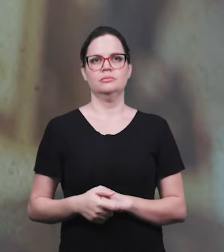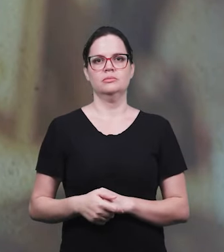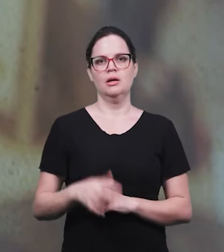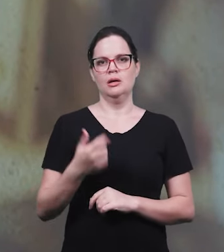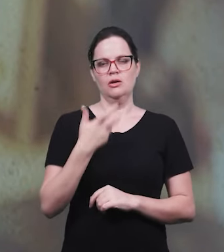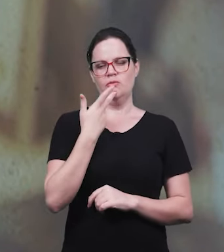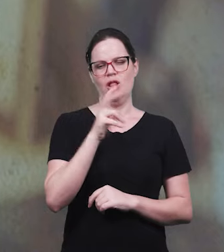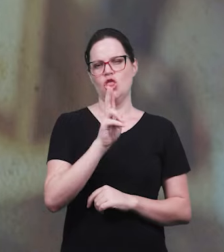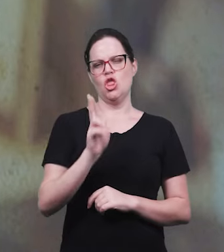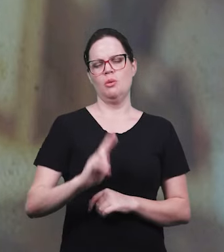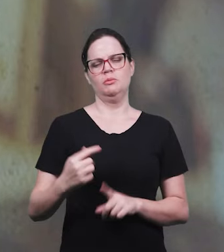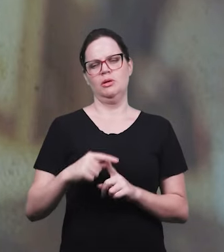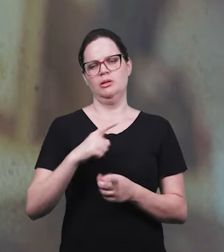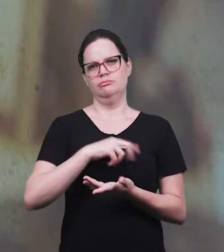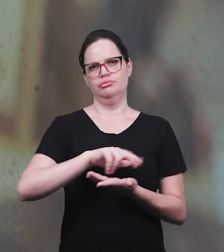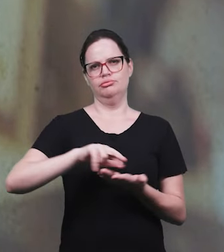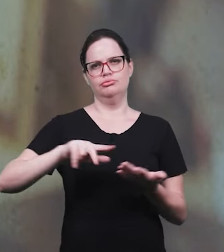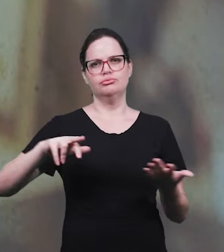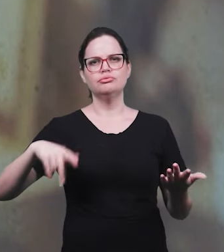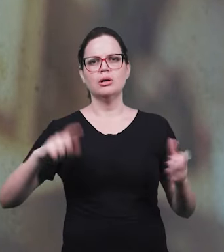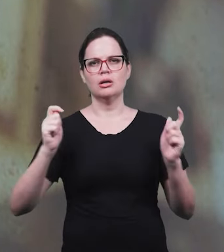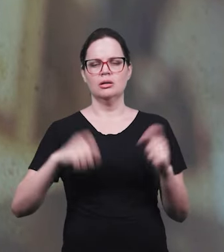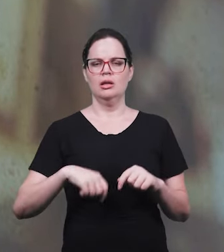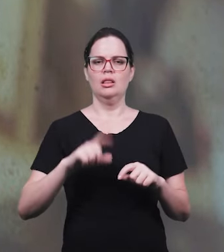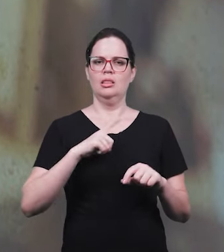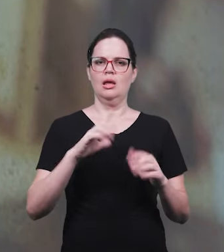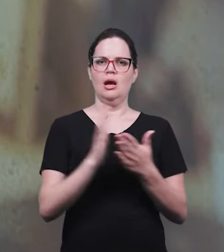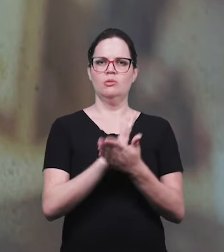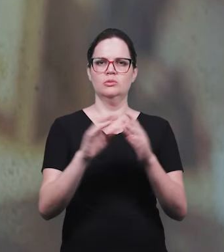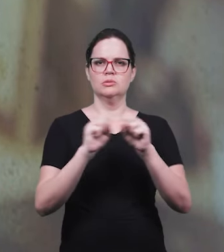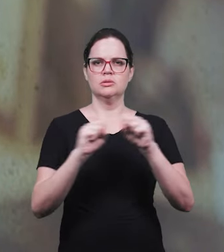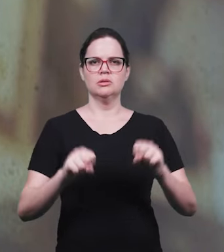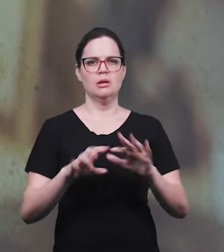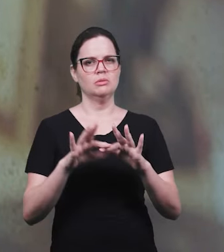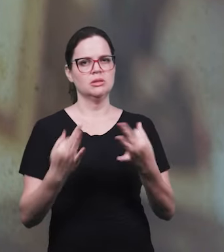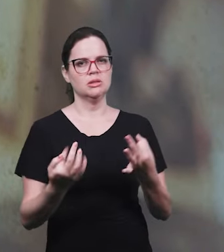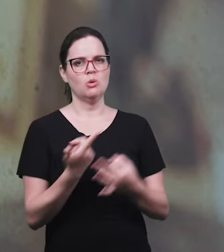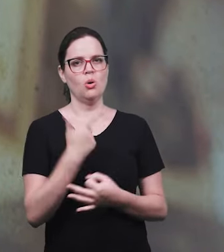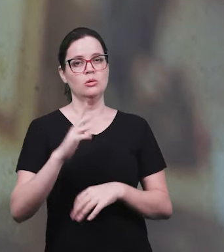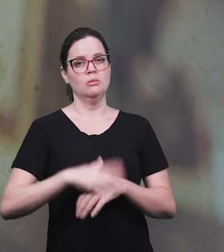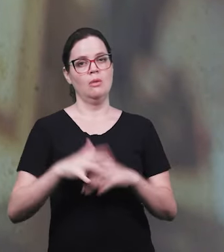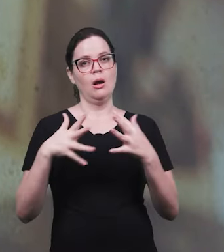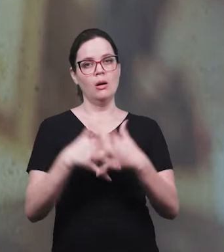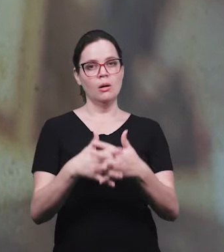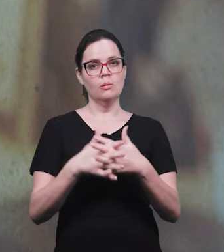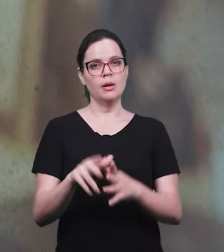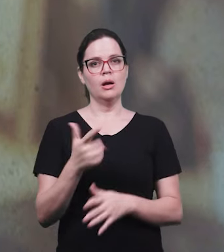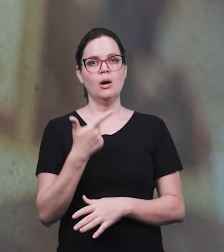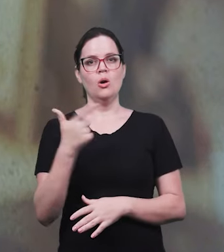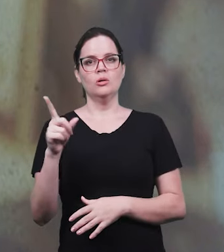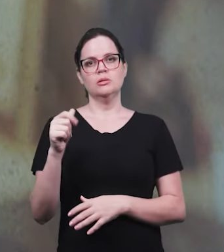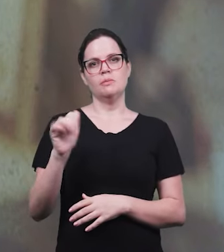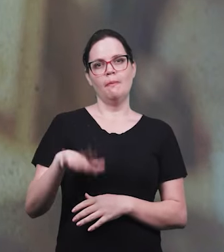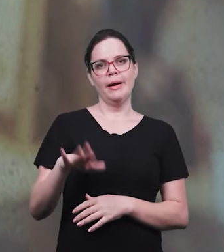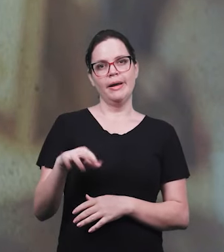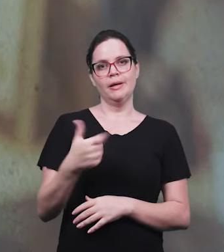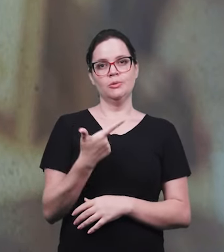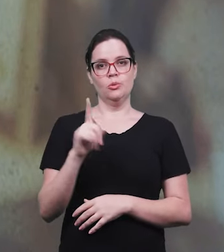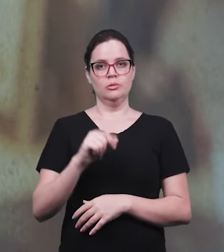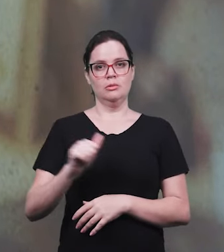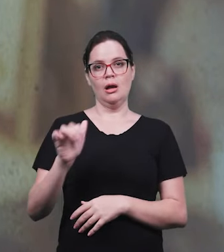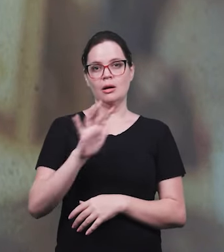nome, porque existem vários no mercado, programas mais simples, programas mais complexos, programas mais acessíveis, mas eles são